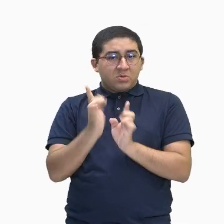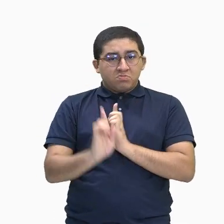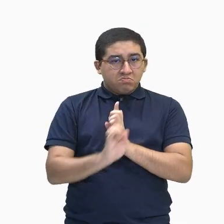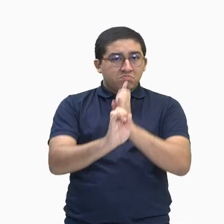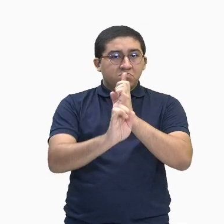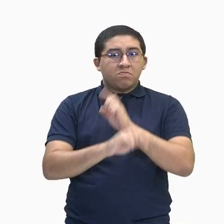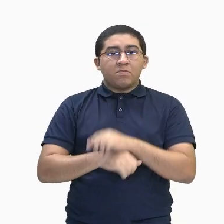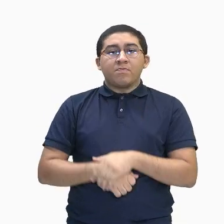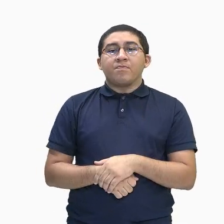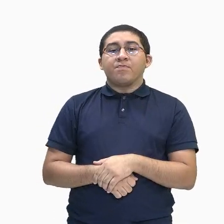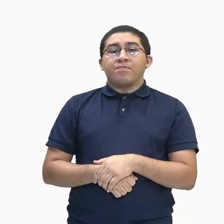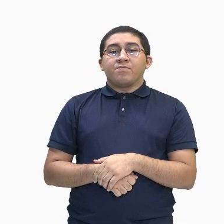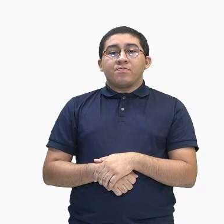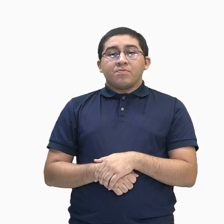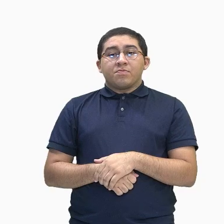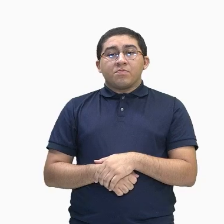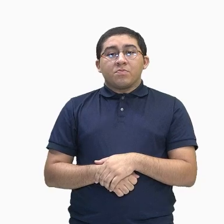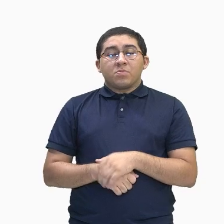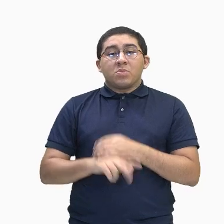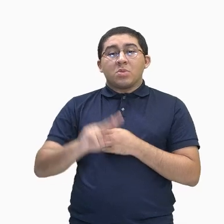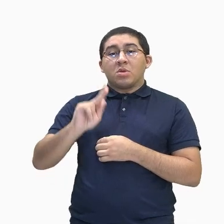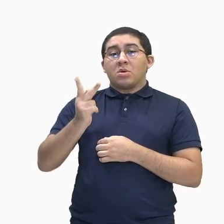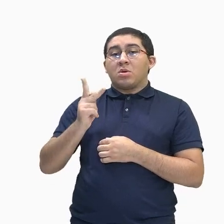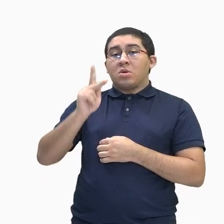heard. Esse heard já é um verbo